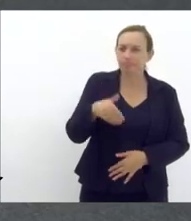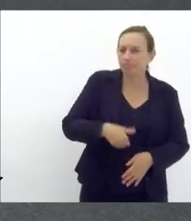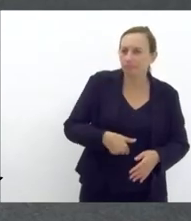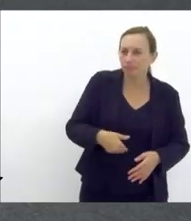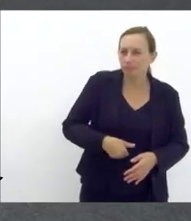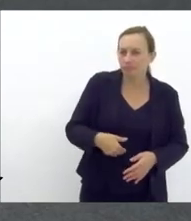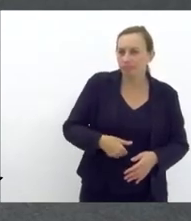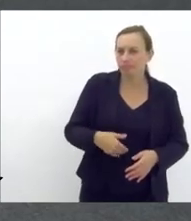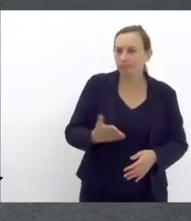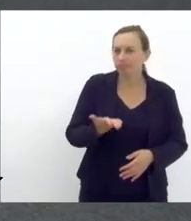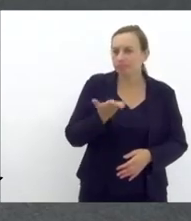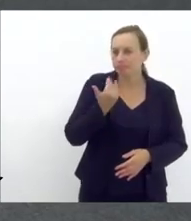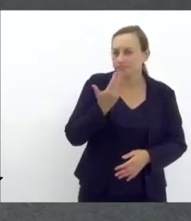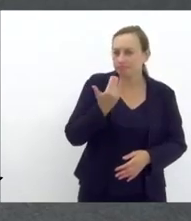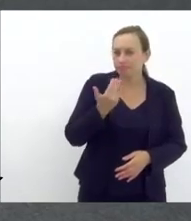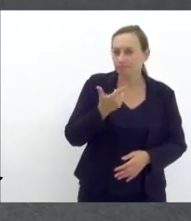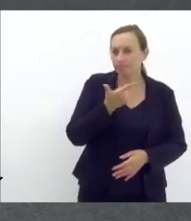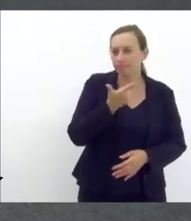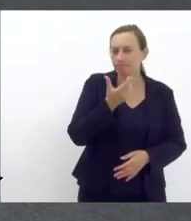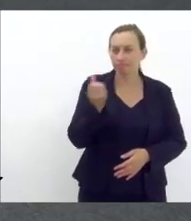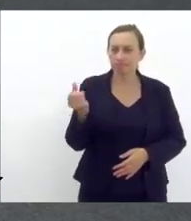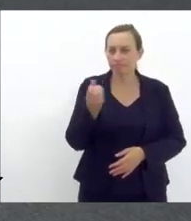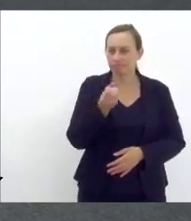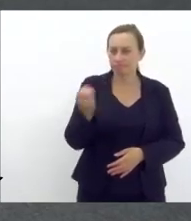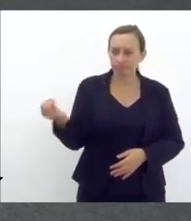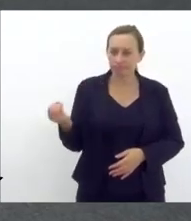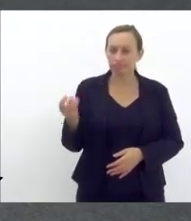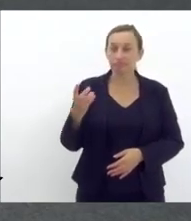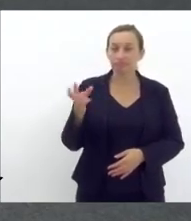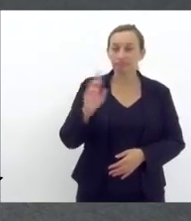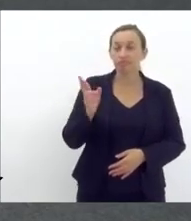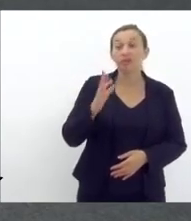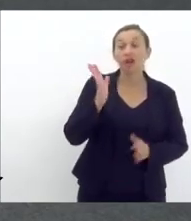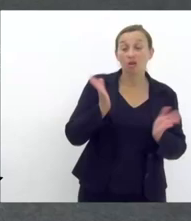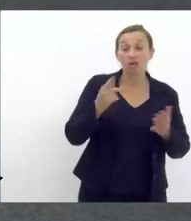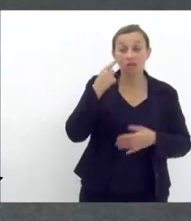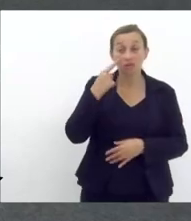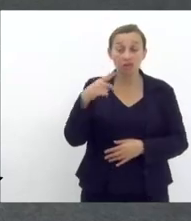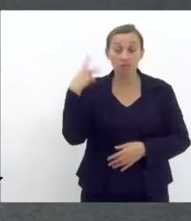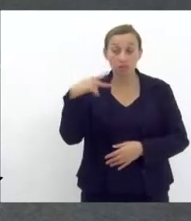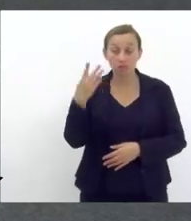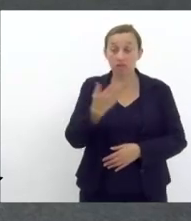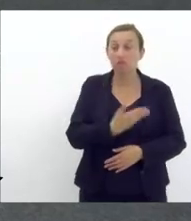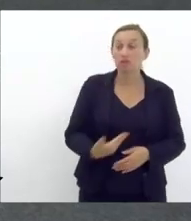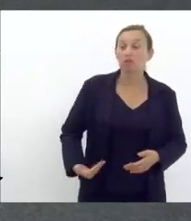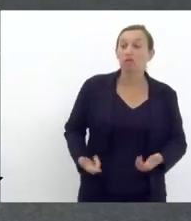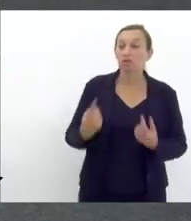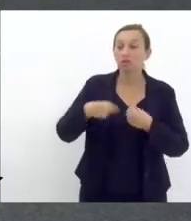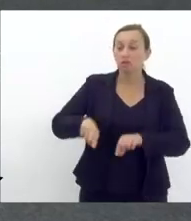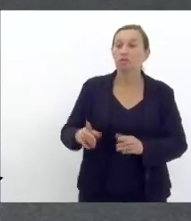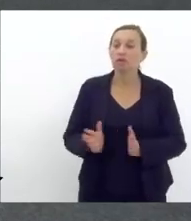soltando r$ 600 e agora a gente vê a política pública de combate à fome a miséria sendo